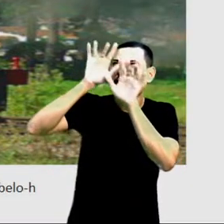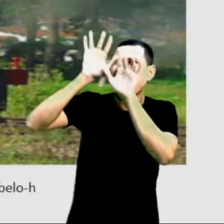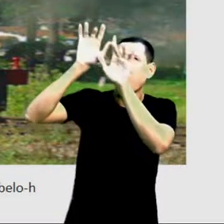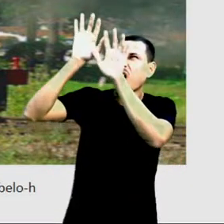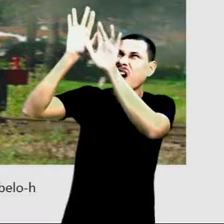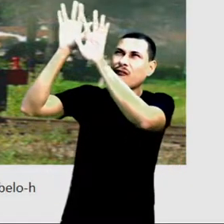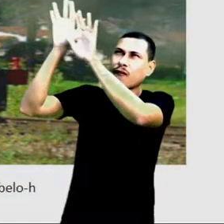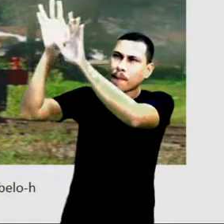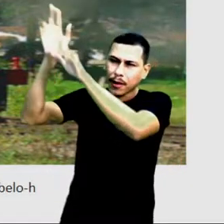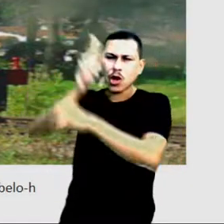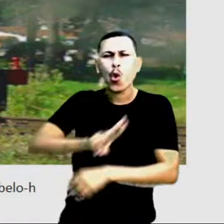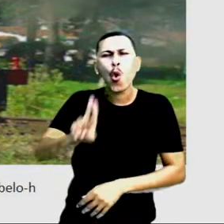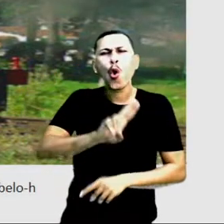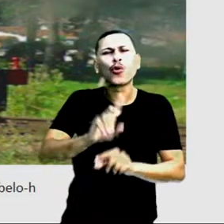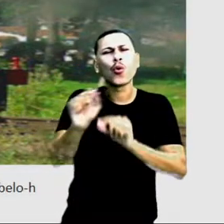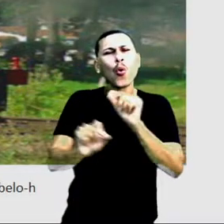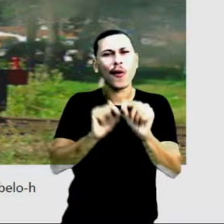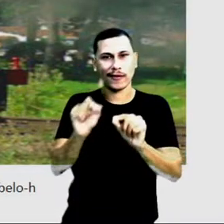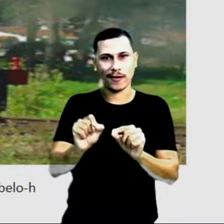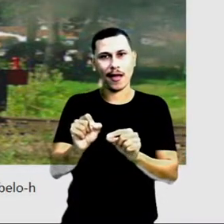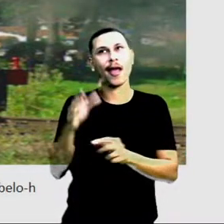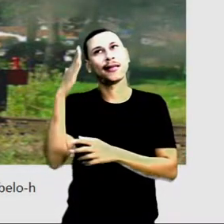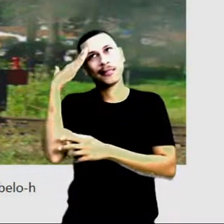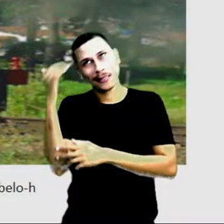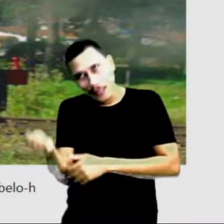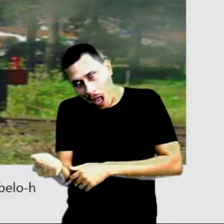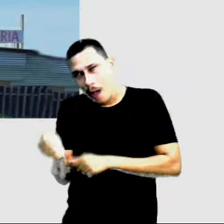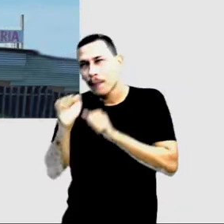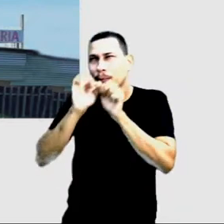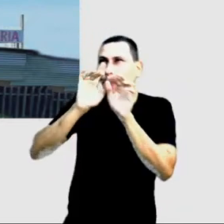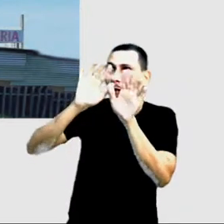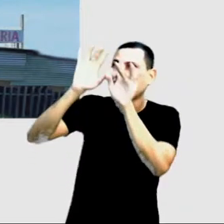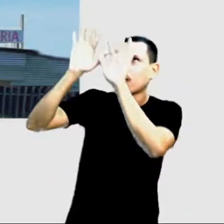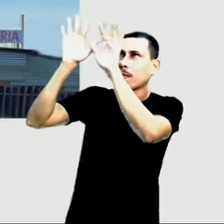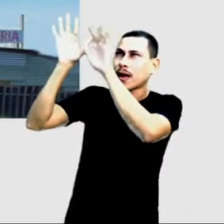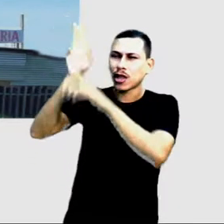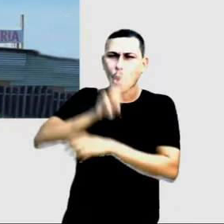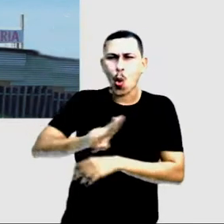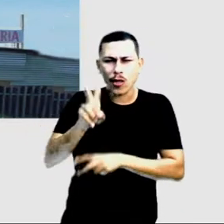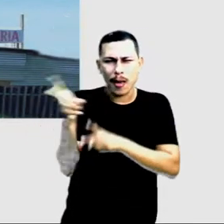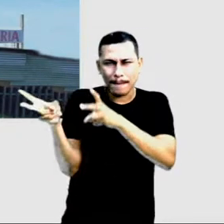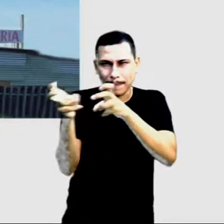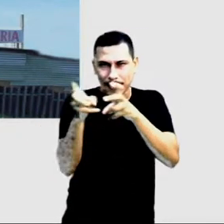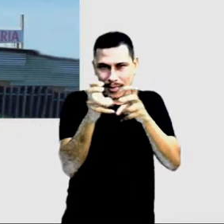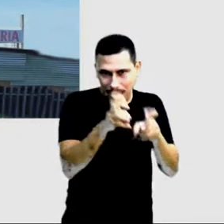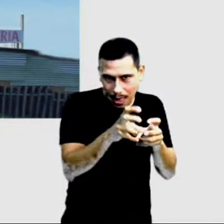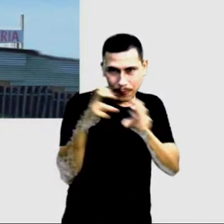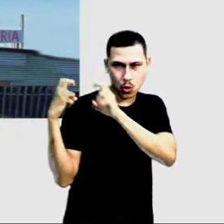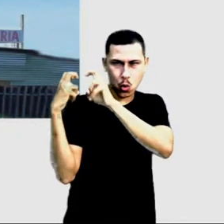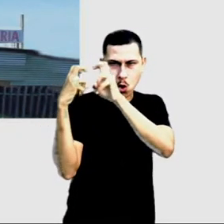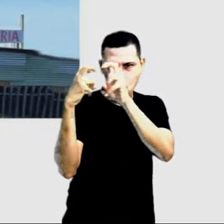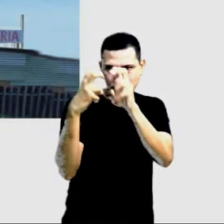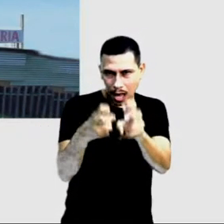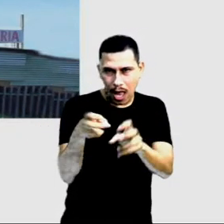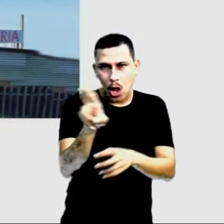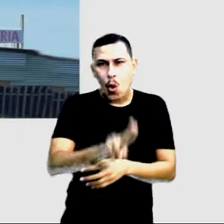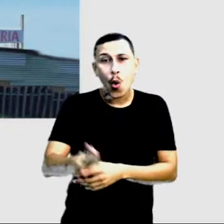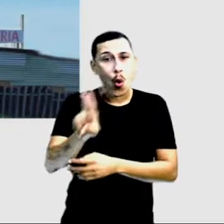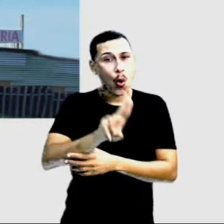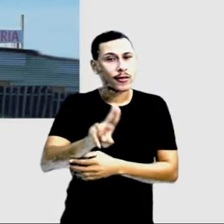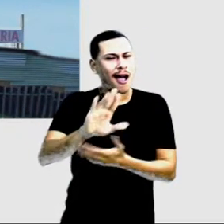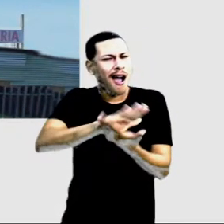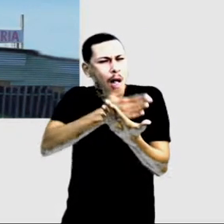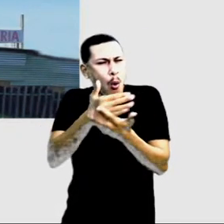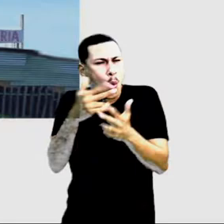movimentado de quê? Já pela fumaça dele, a gente dá para a gente perceber que o trem ele é movimentado alguma coisa